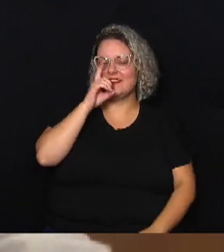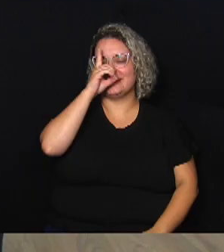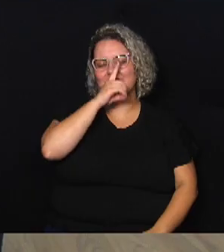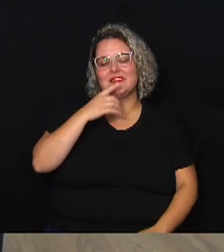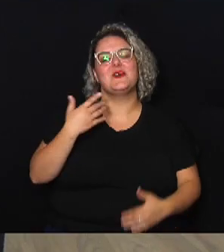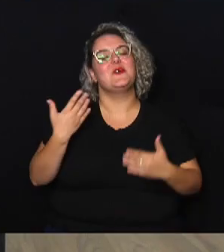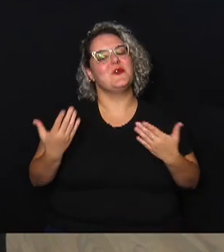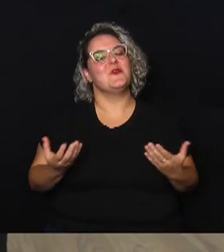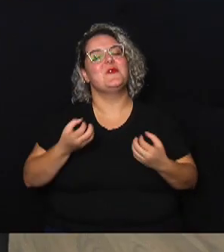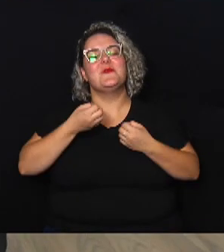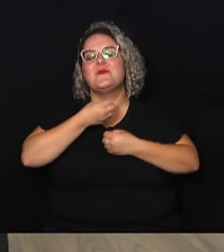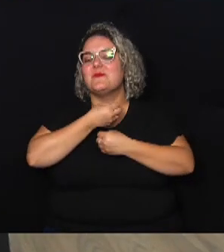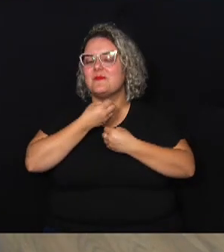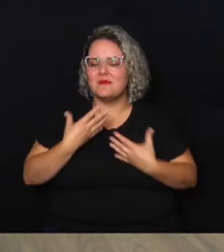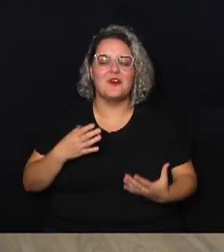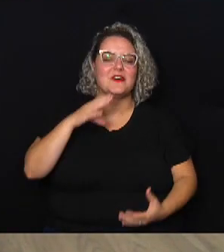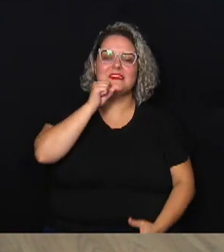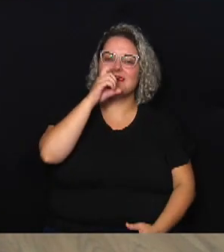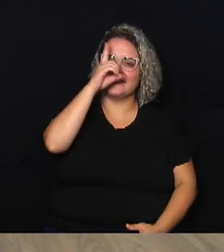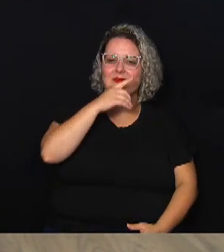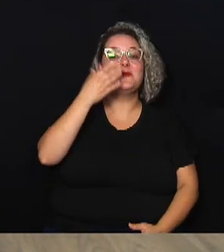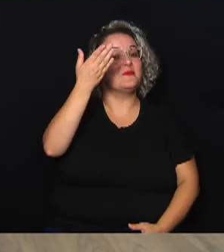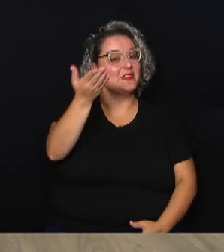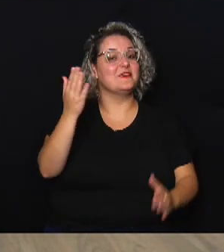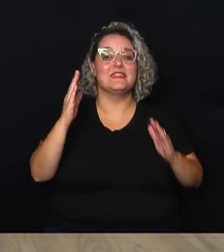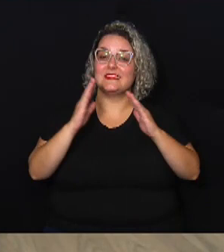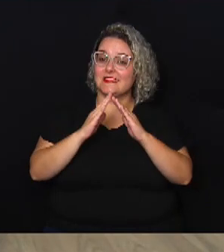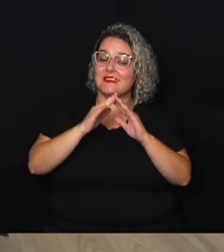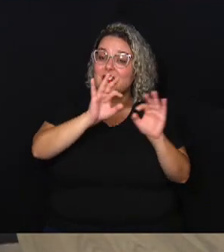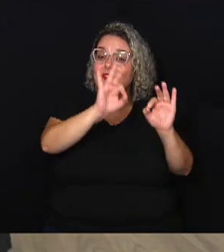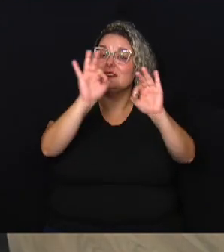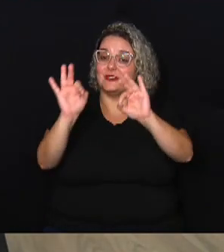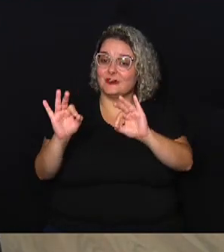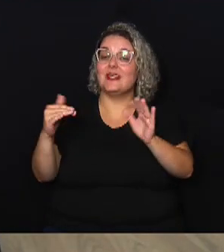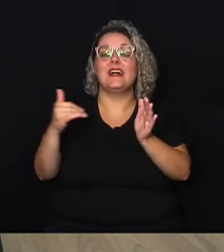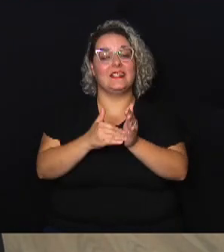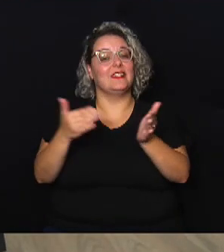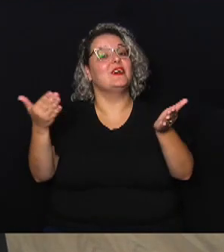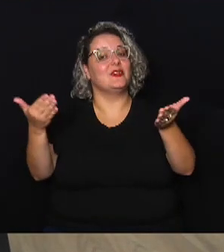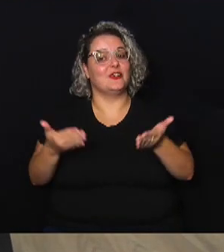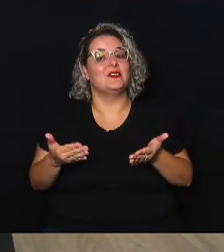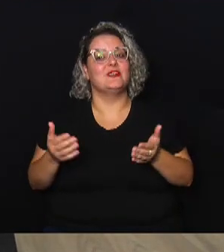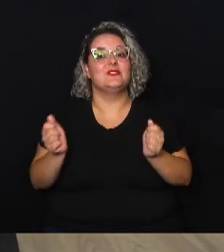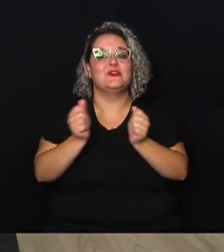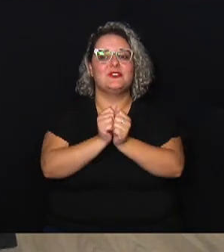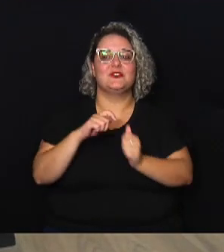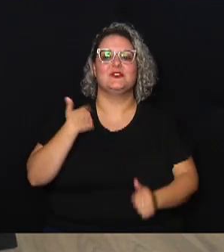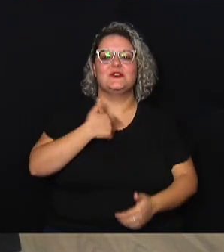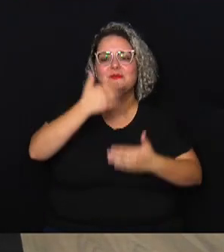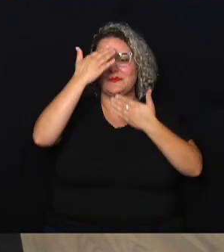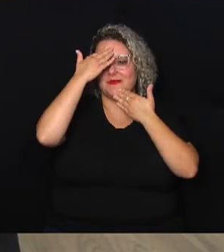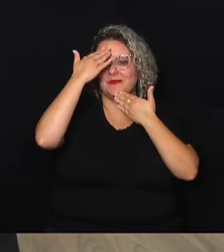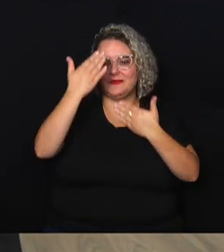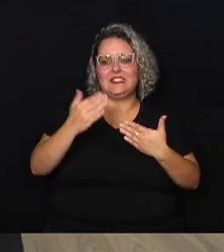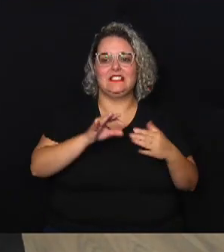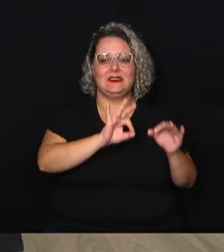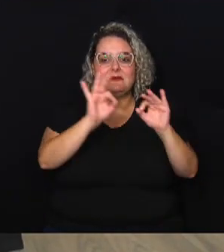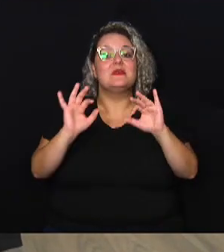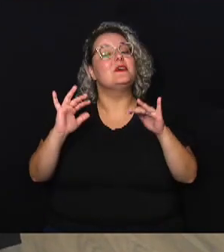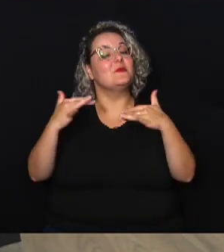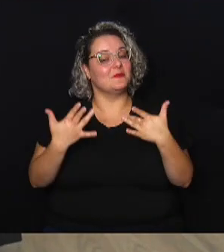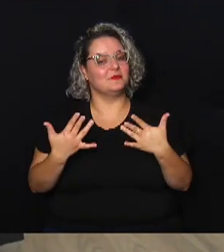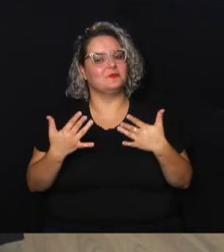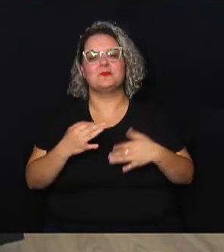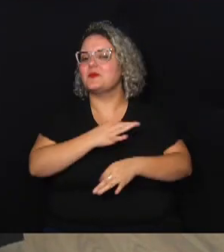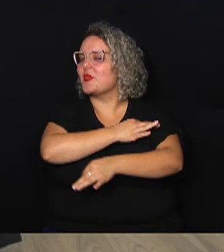final de semana para o senhor também, para você de casa que ficou ligadinho aí até agora com a gente. Muito obrigada pela companhia e audiência, um